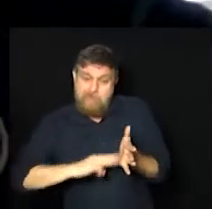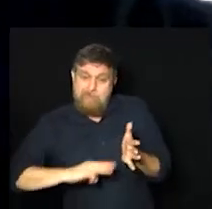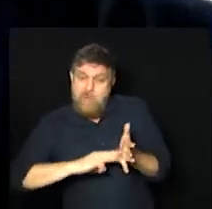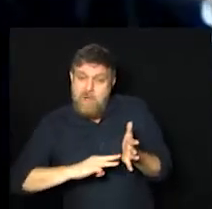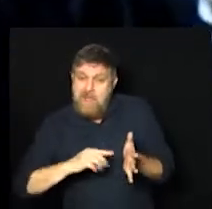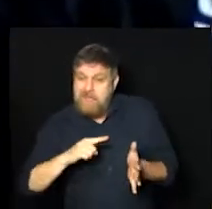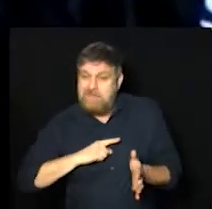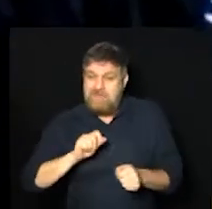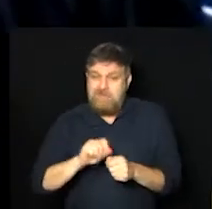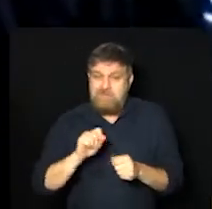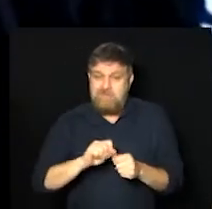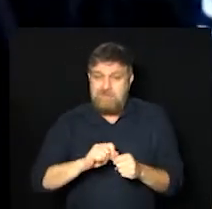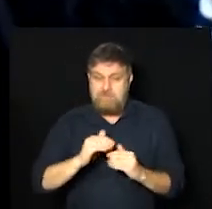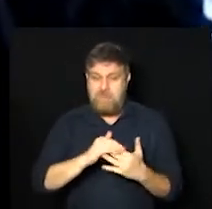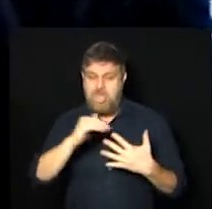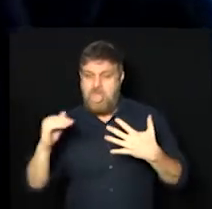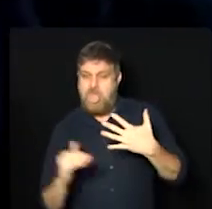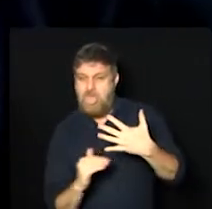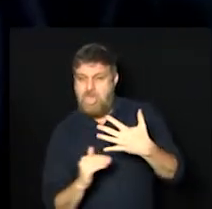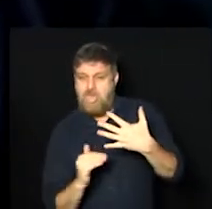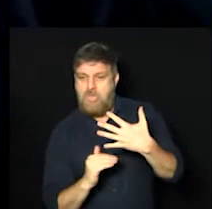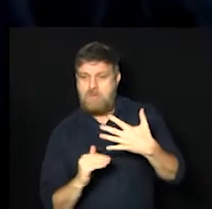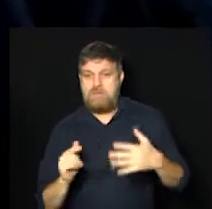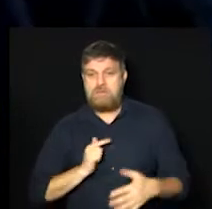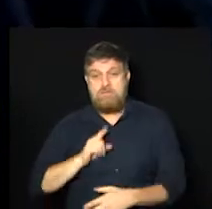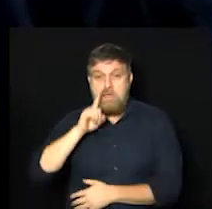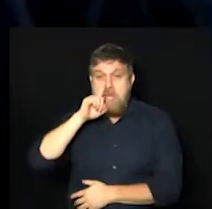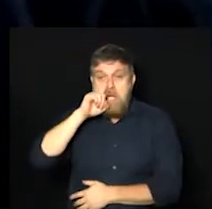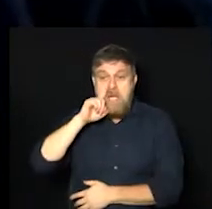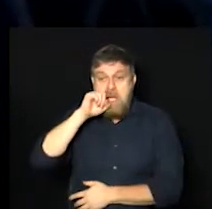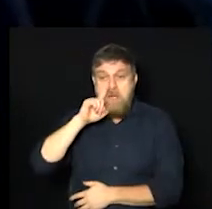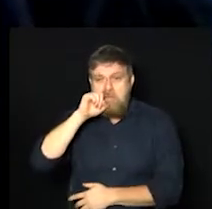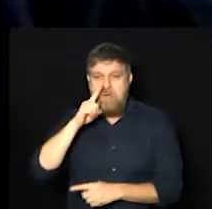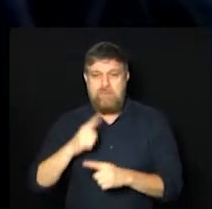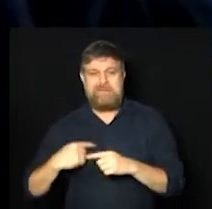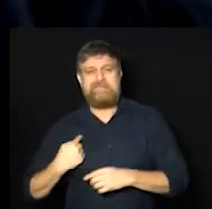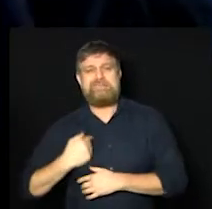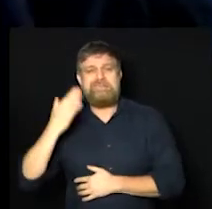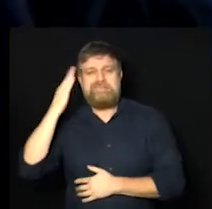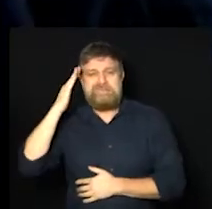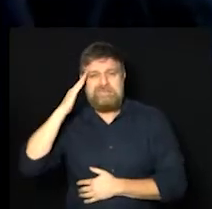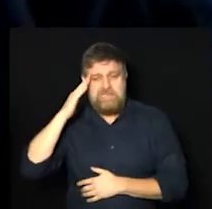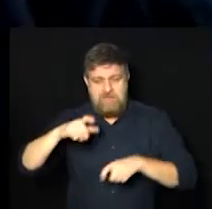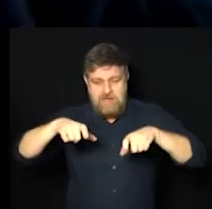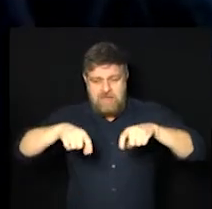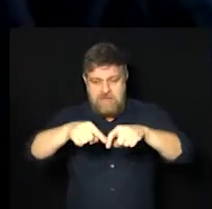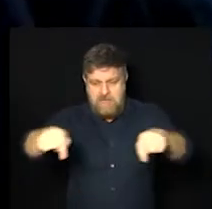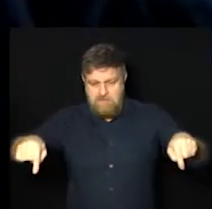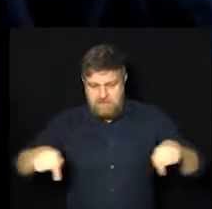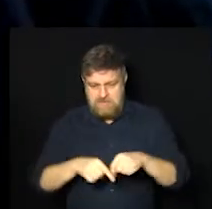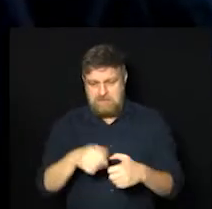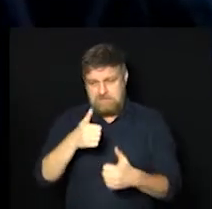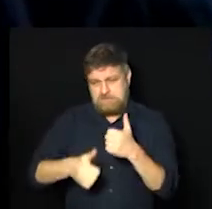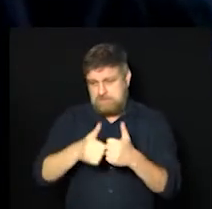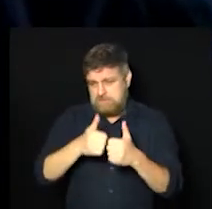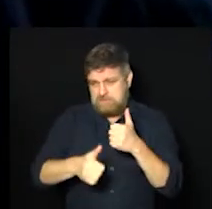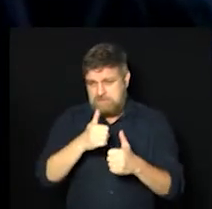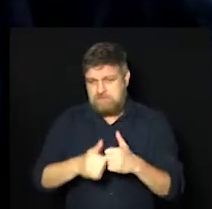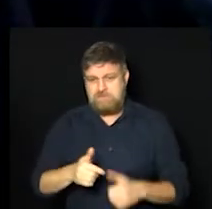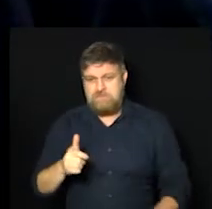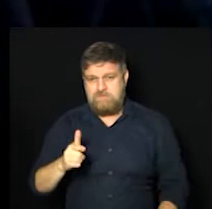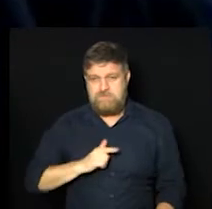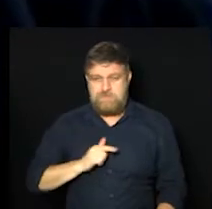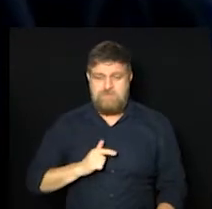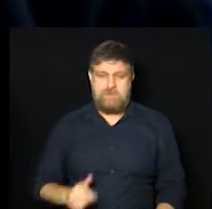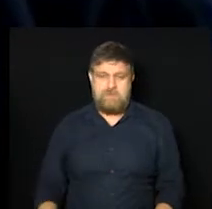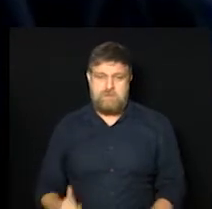sido deixada para o último plano. Então, isso é muito perigoso, porque nós sabemos que o futsal, em que pese, não façam